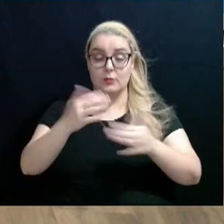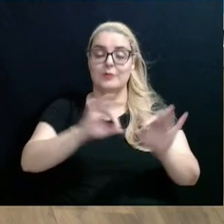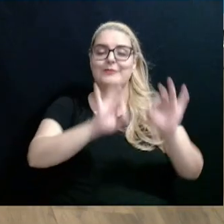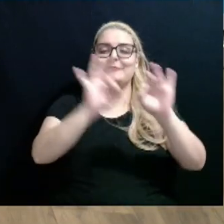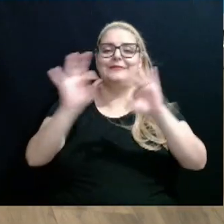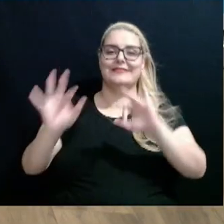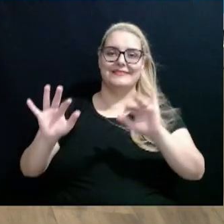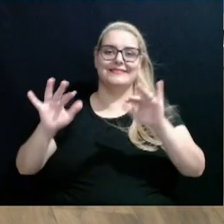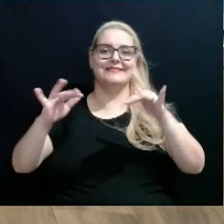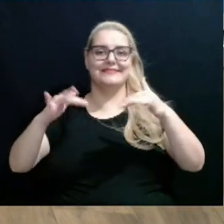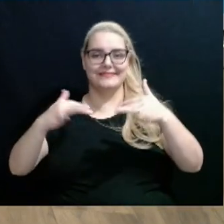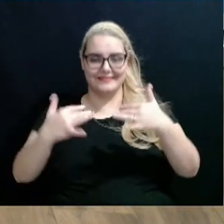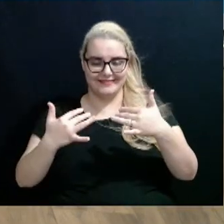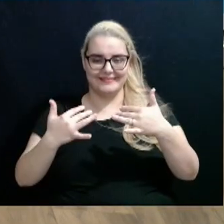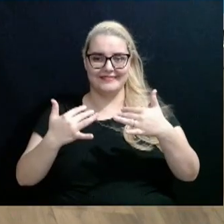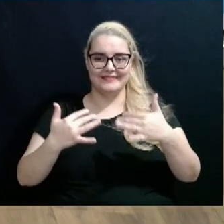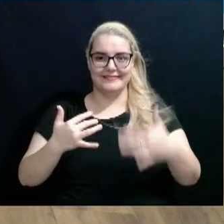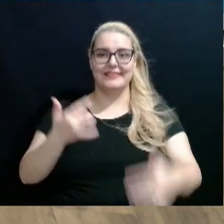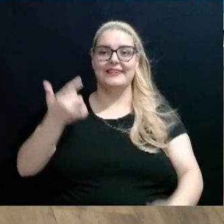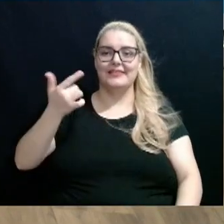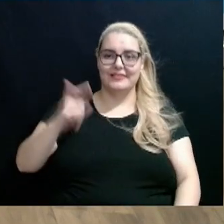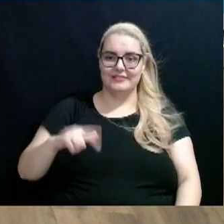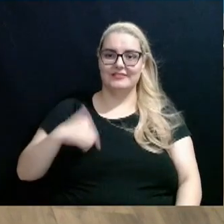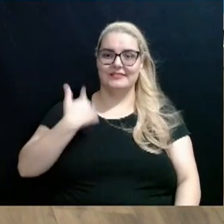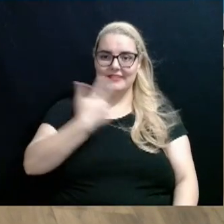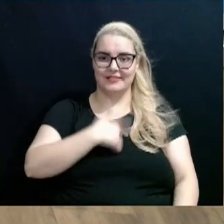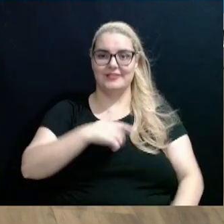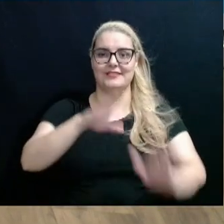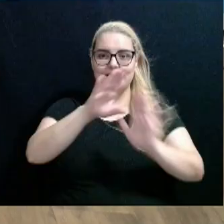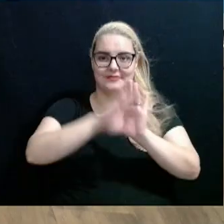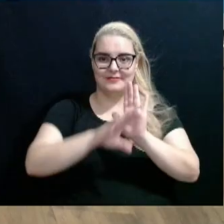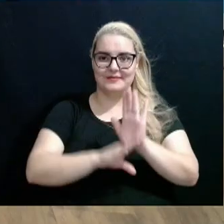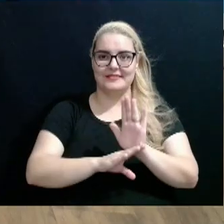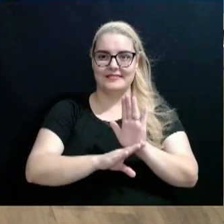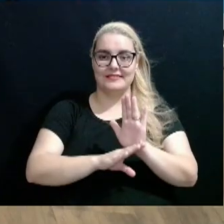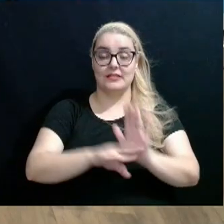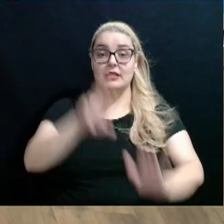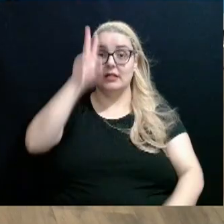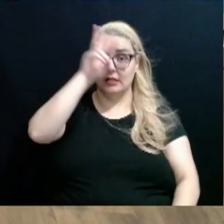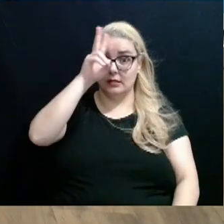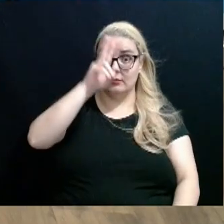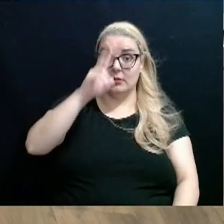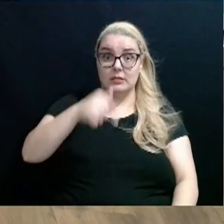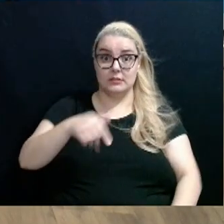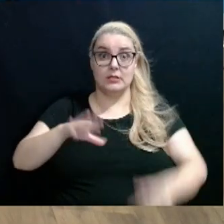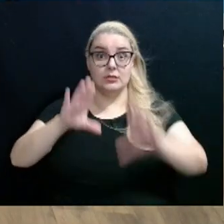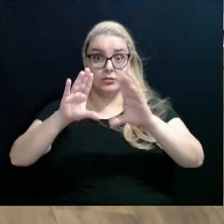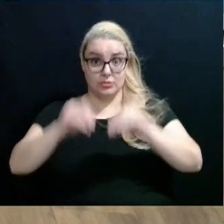companhia, pela sua audiência. Continue na nossa programação, lembrando que às 7 horas da noite